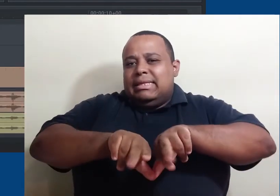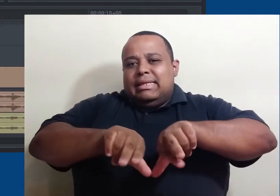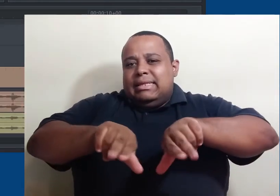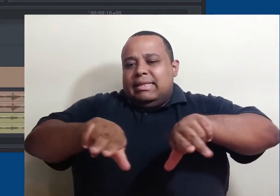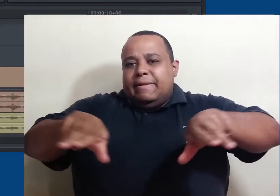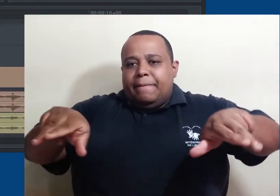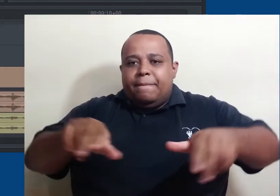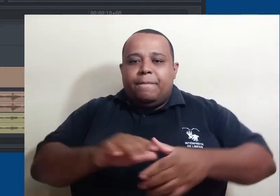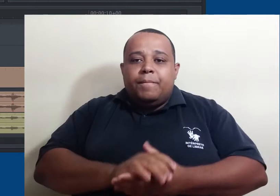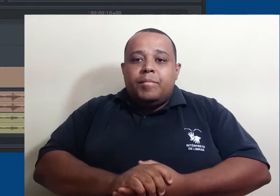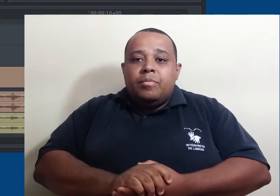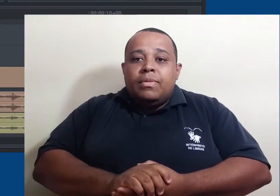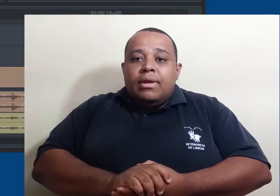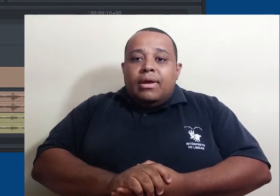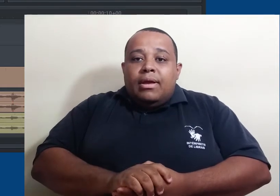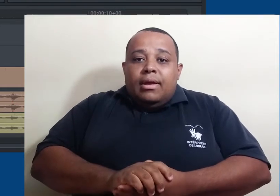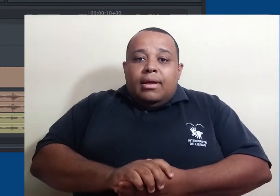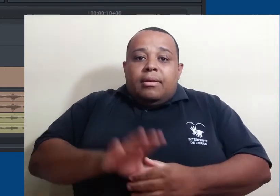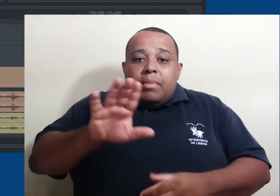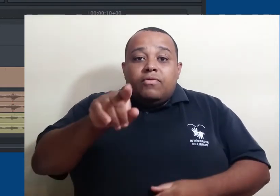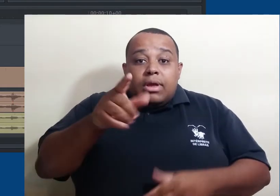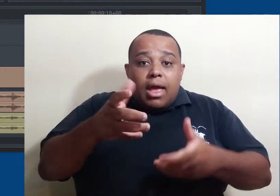Caso vocês queiram fazer um título um pouco mais